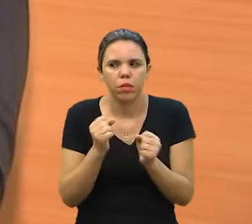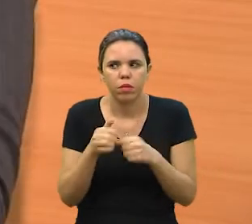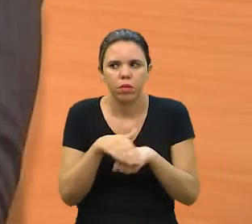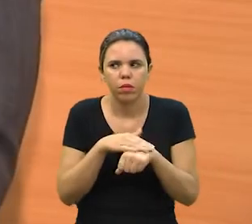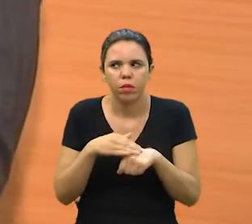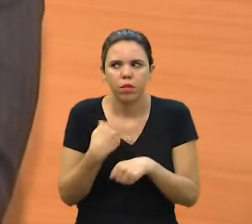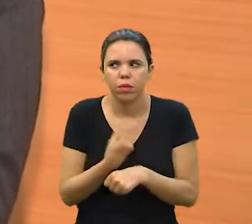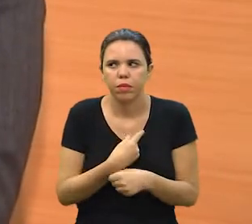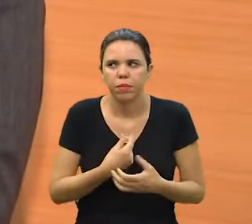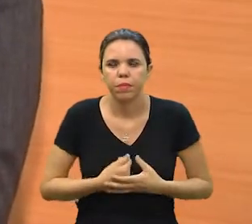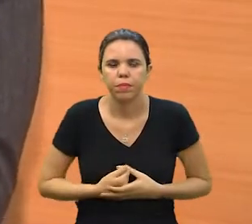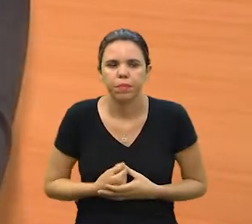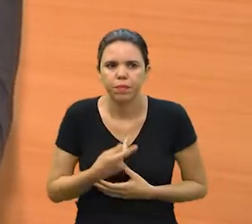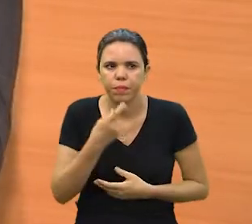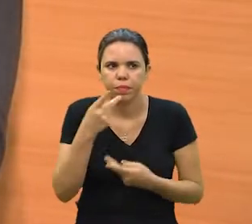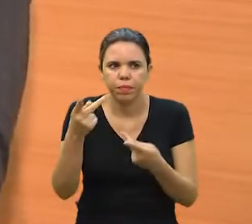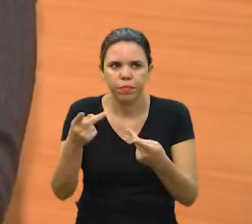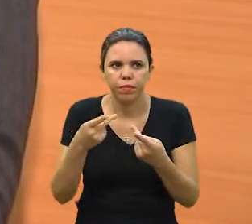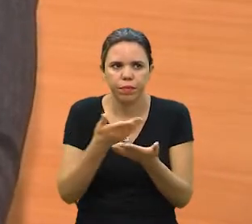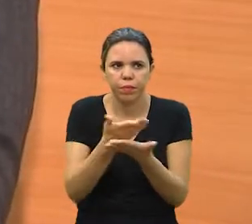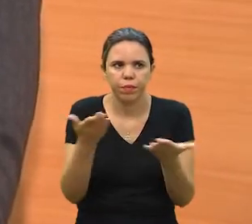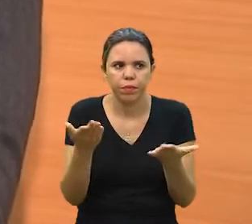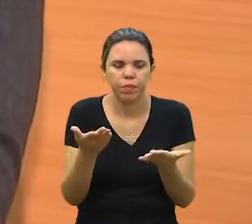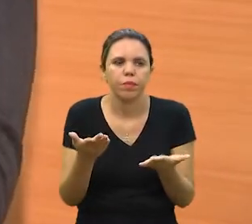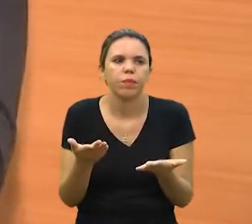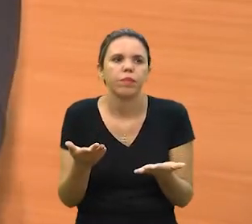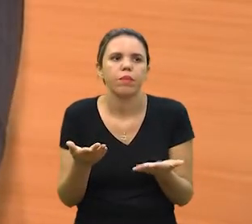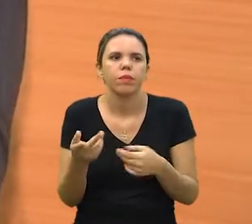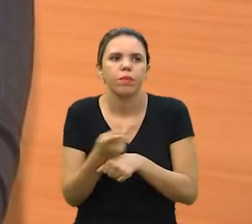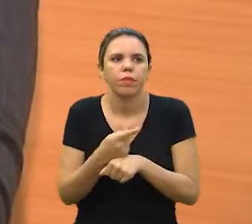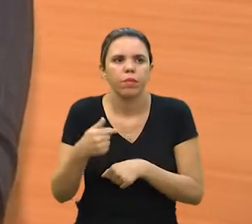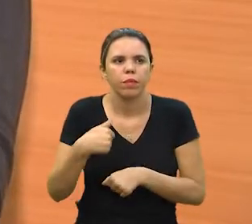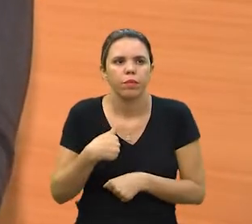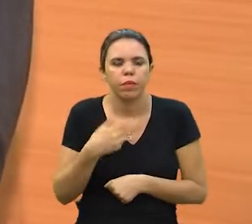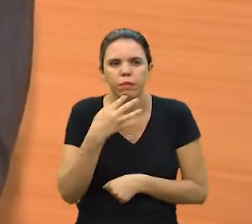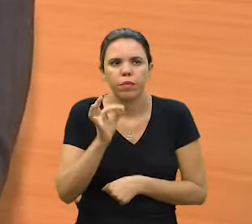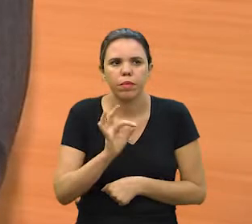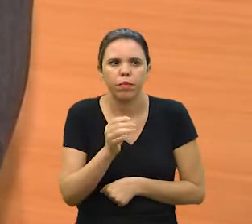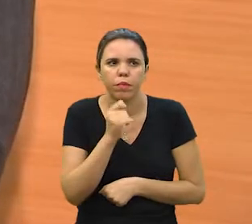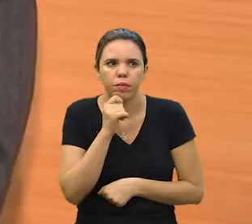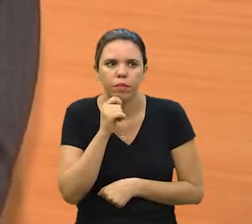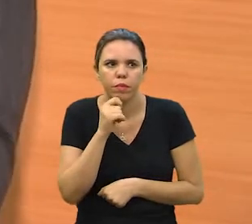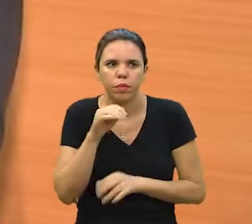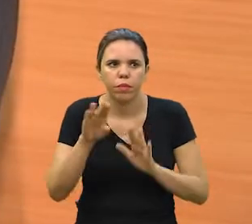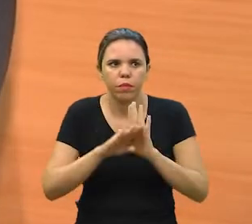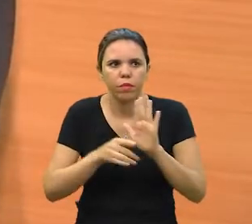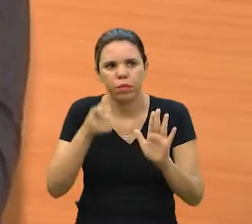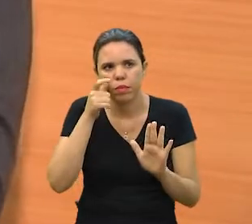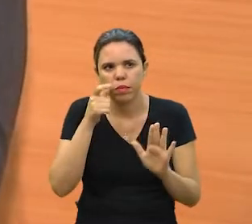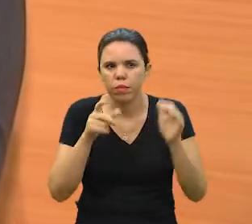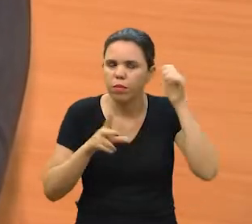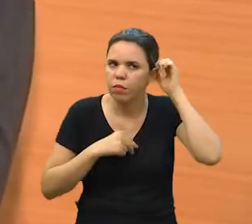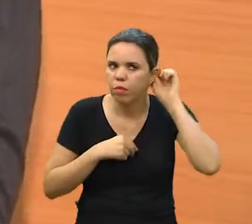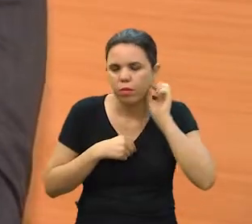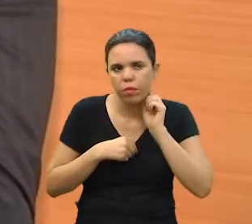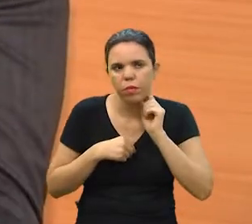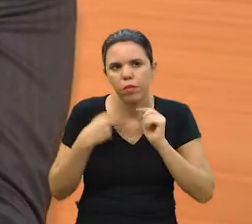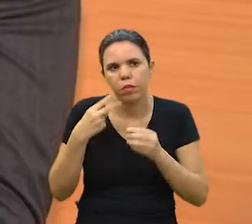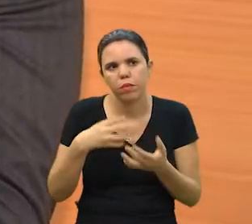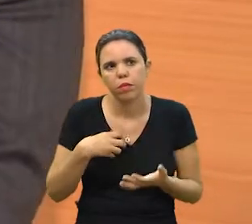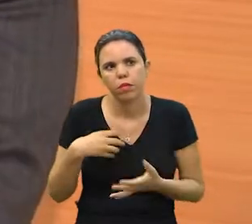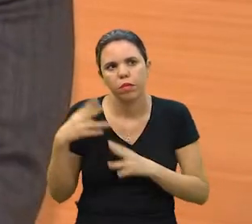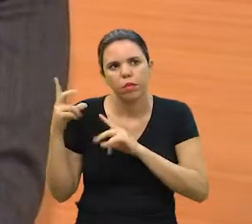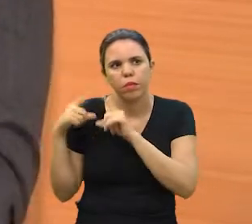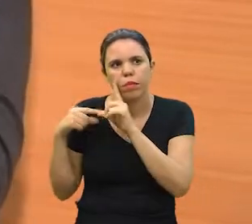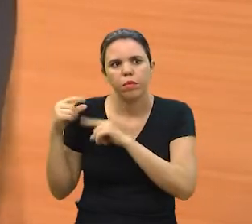pessoas possam conversar com a gente. E aí eu faço até um convite, né? Que nos procure, aquele que não conhece, às vezes vê o programa, nossa, como é que é